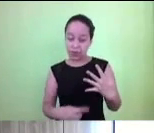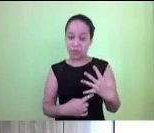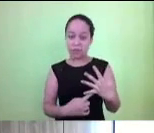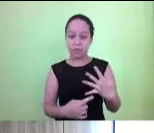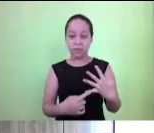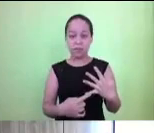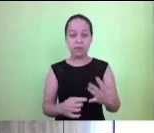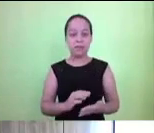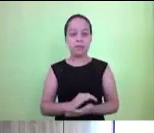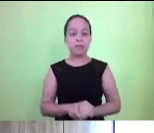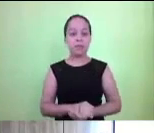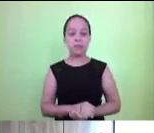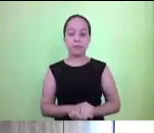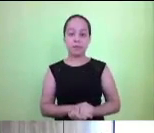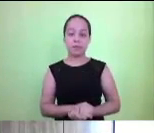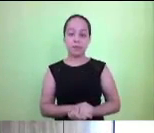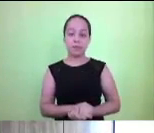Será a lista.